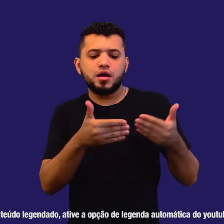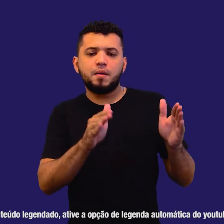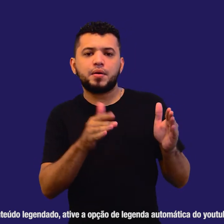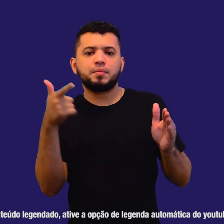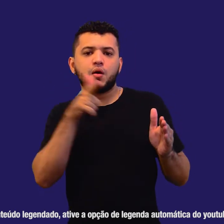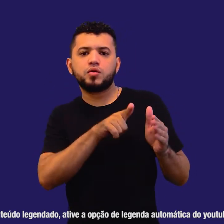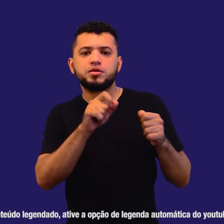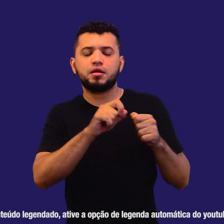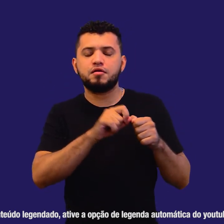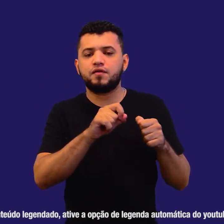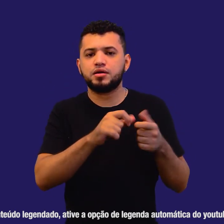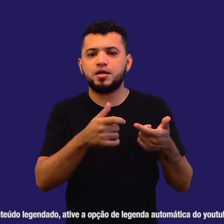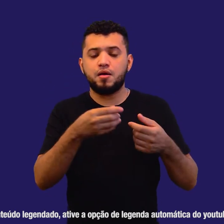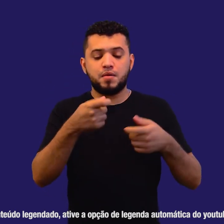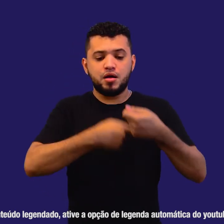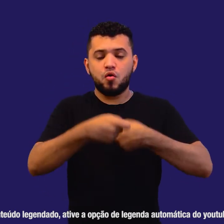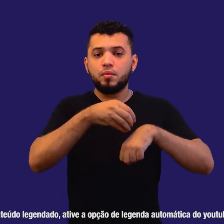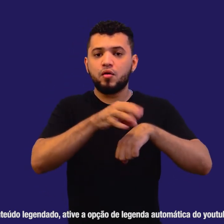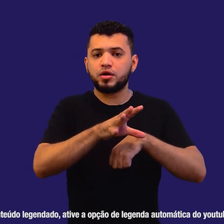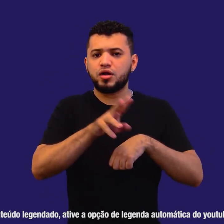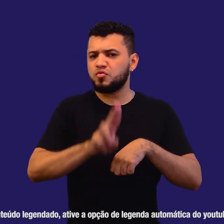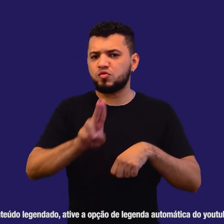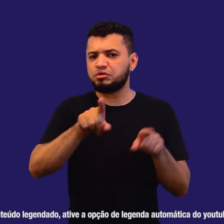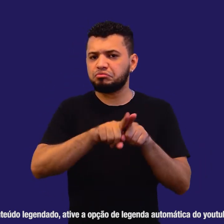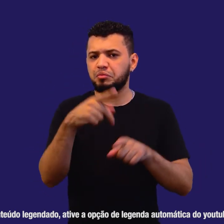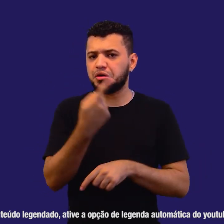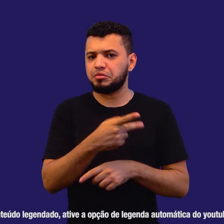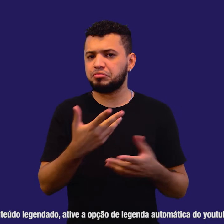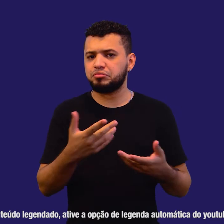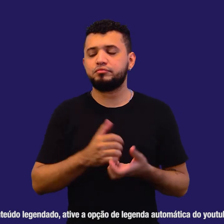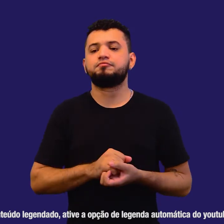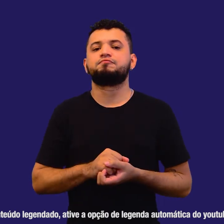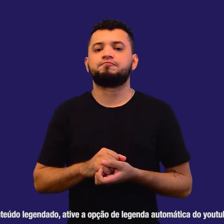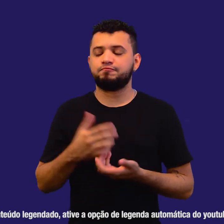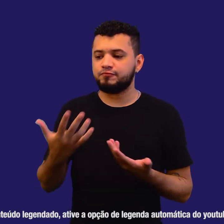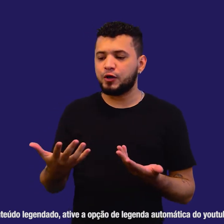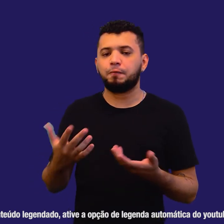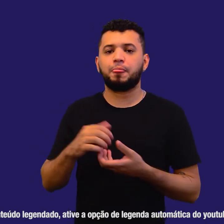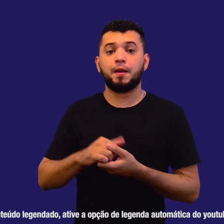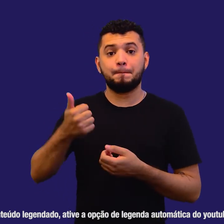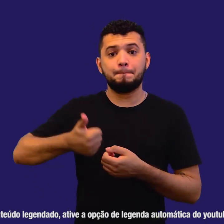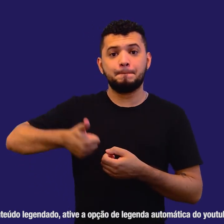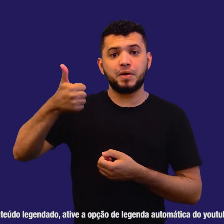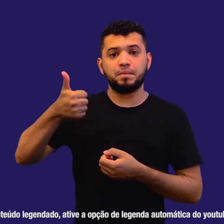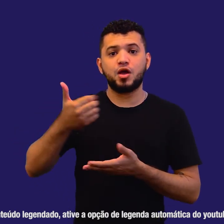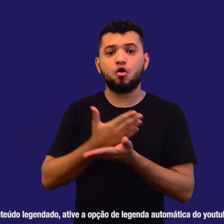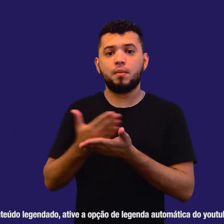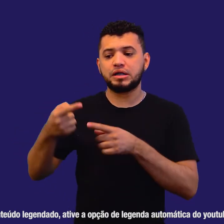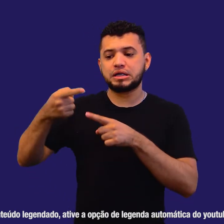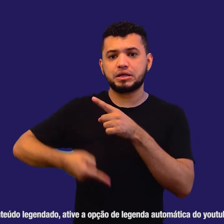economia compartilhada? Se aplica também a esse tipo de negócio? É perfeita a sua colocação. Primeiro, começar a romper essa